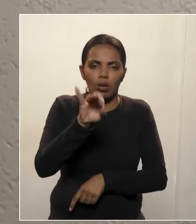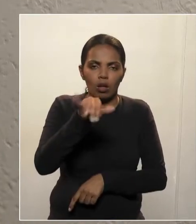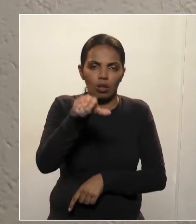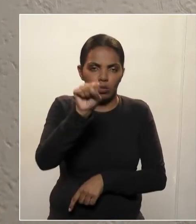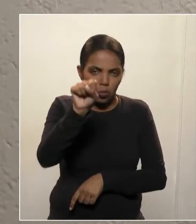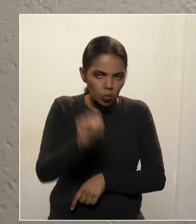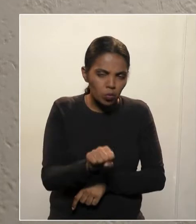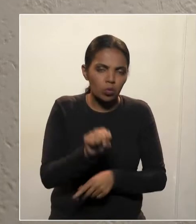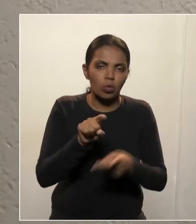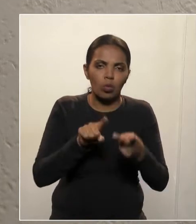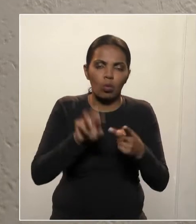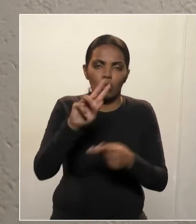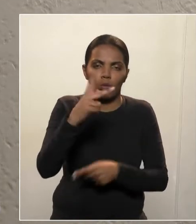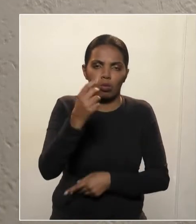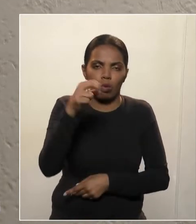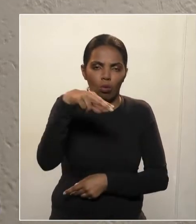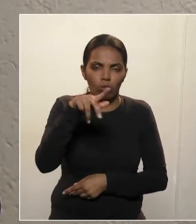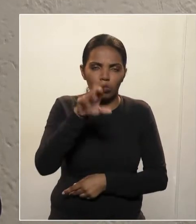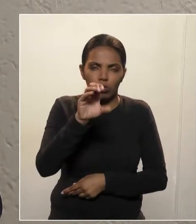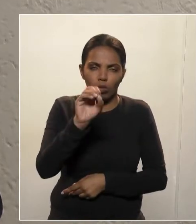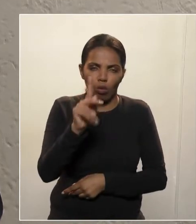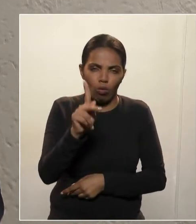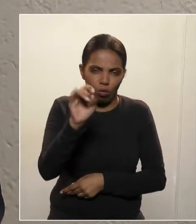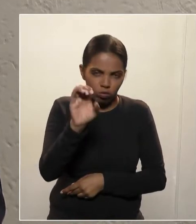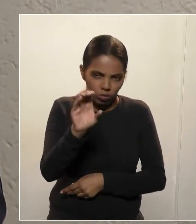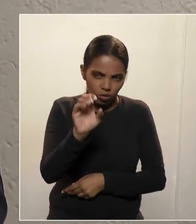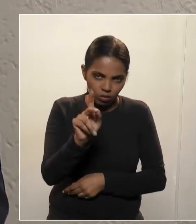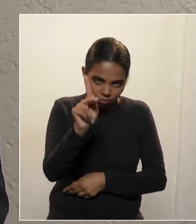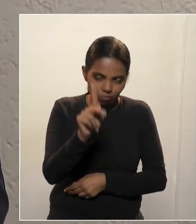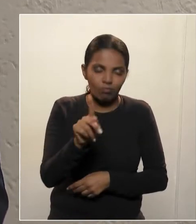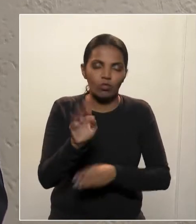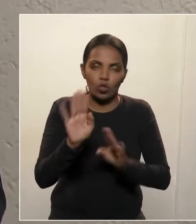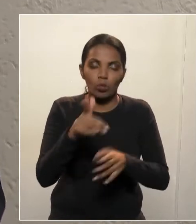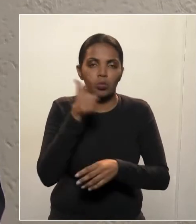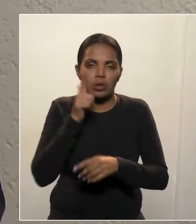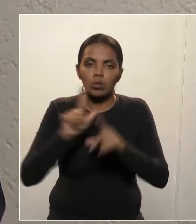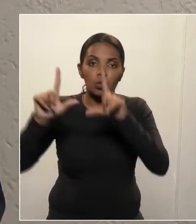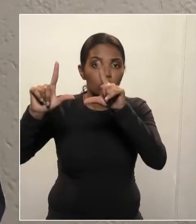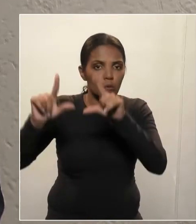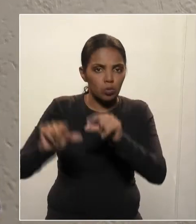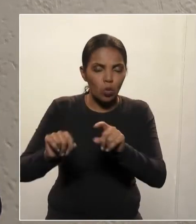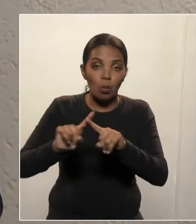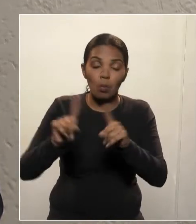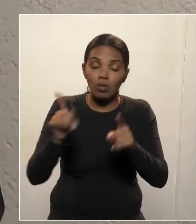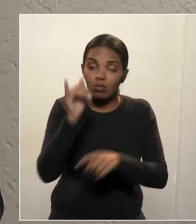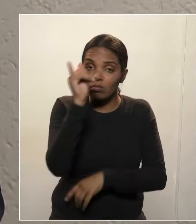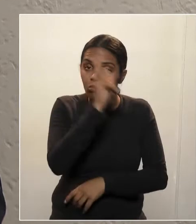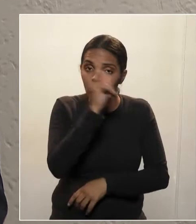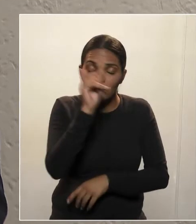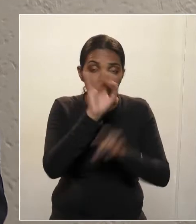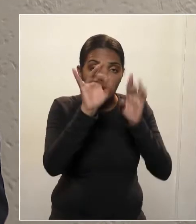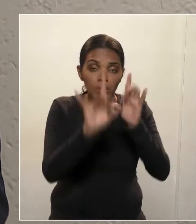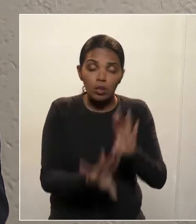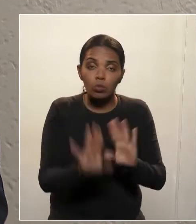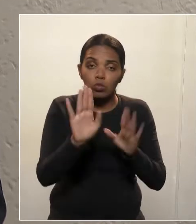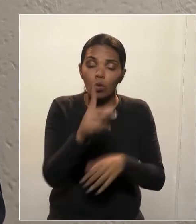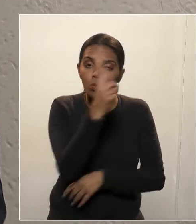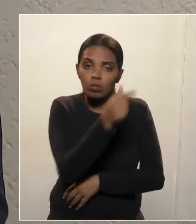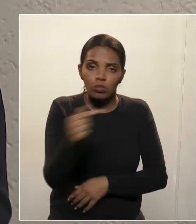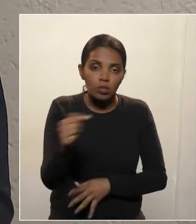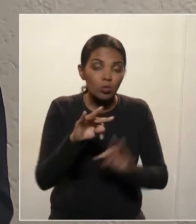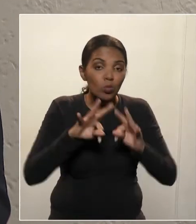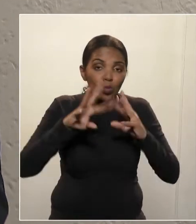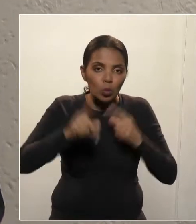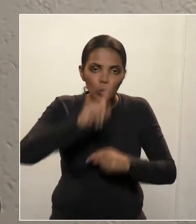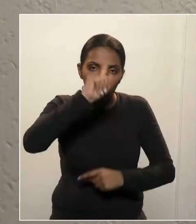tragédia histórica, de proporções épicas. Especial a Itália, que está praticamente parada uma semana, com ordem para as